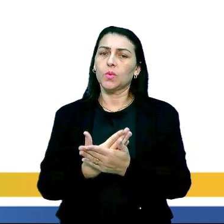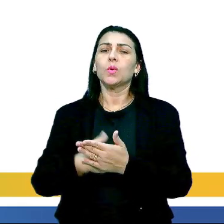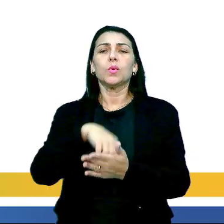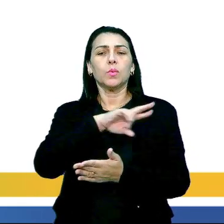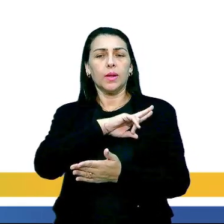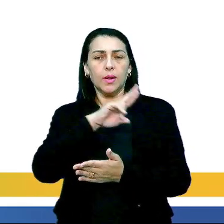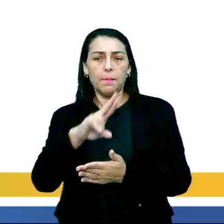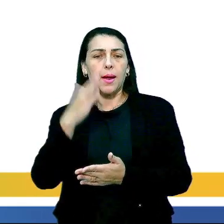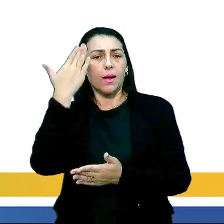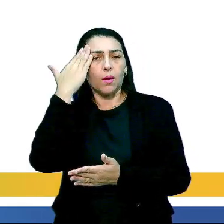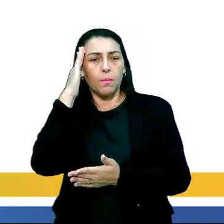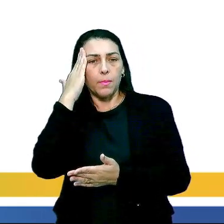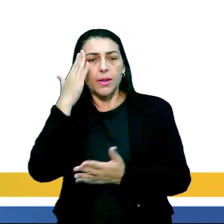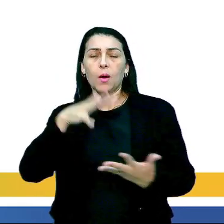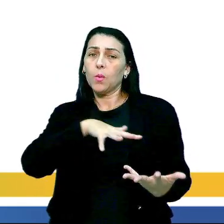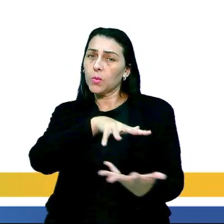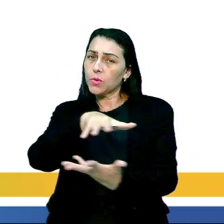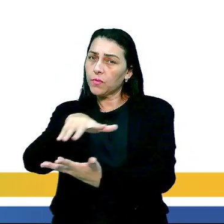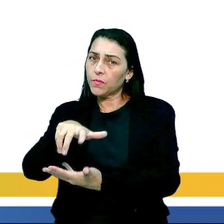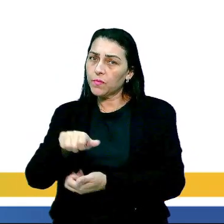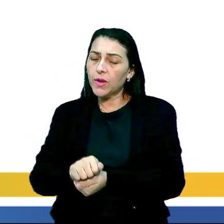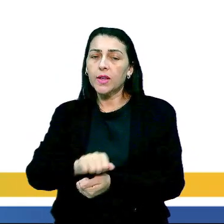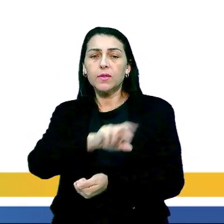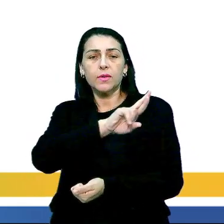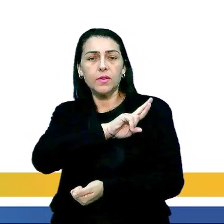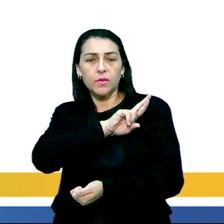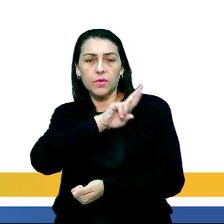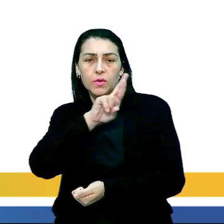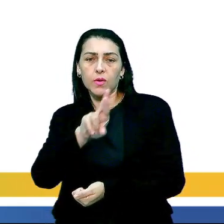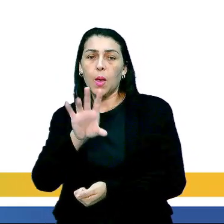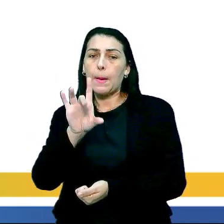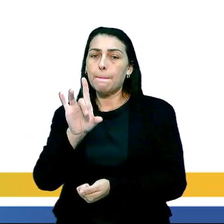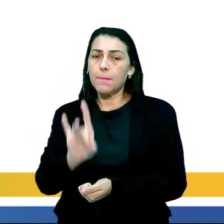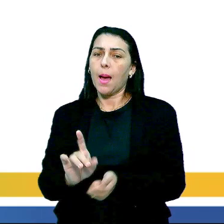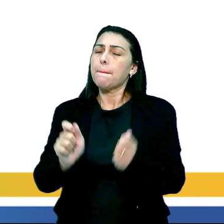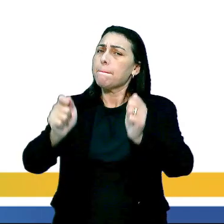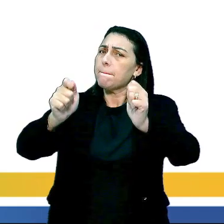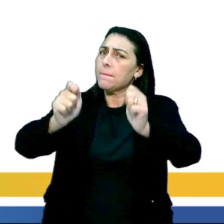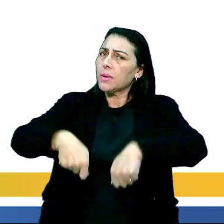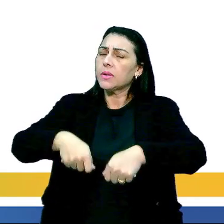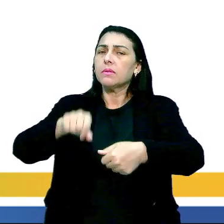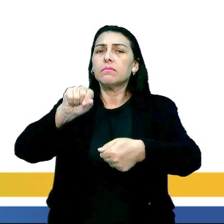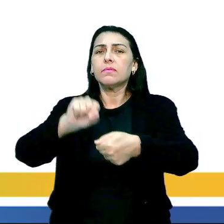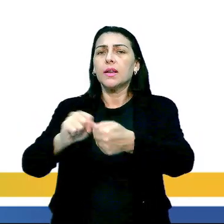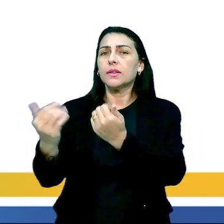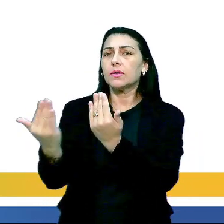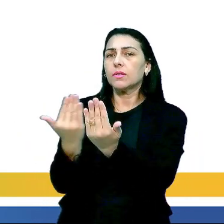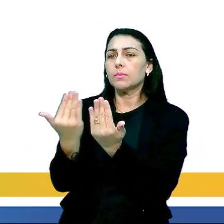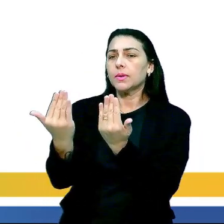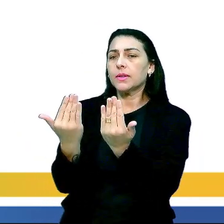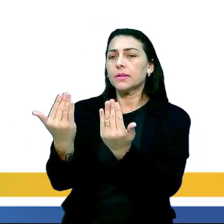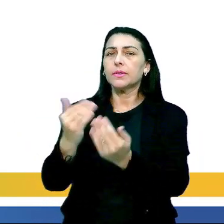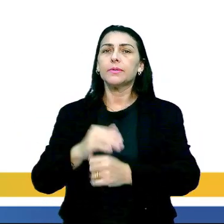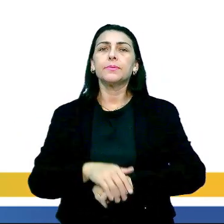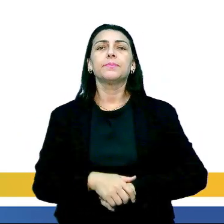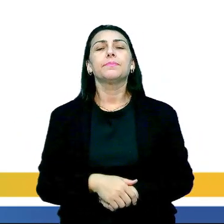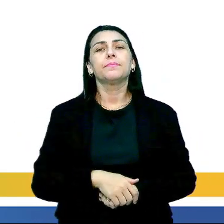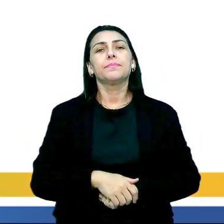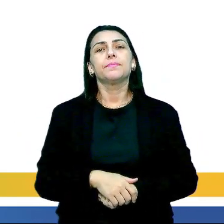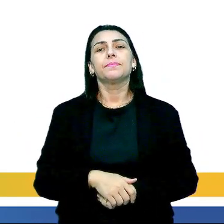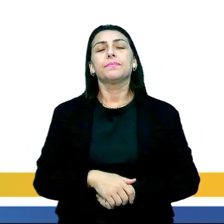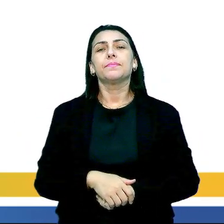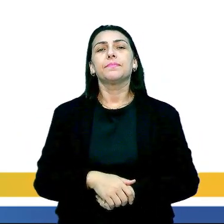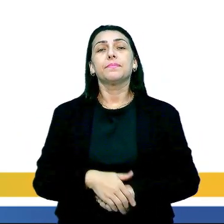uma religião para compreender o universo religioso, pois só assim é possível fazer